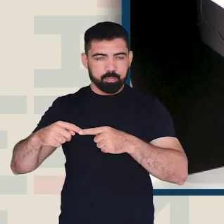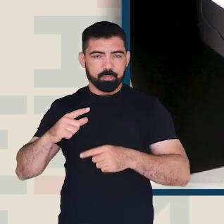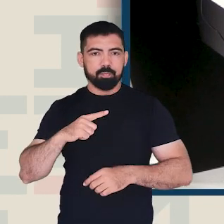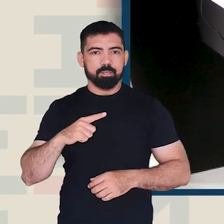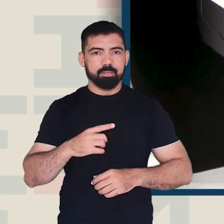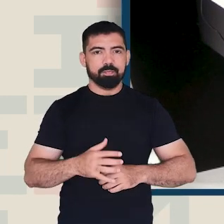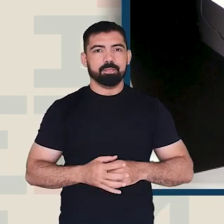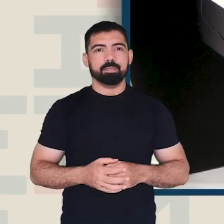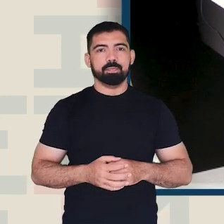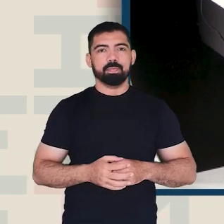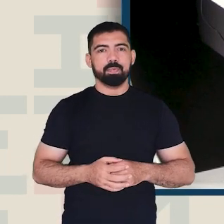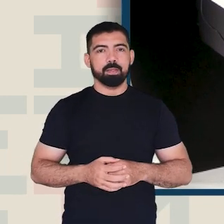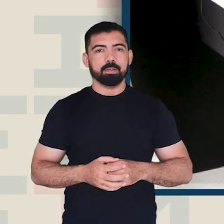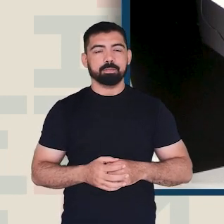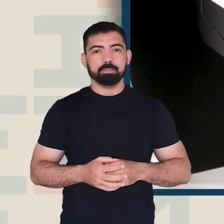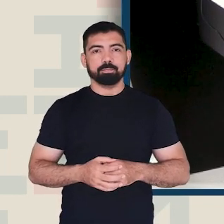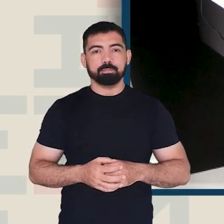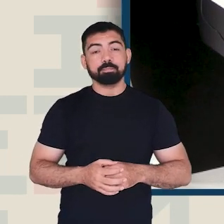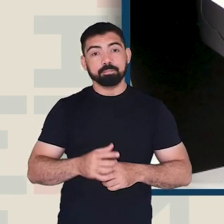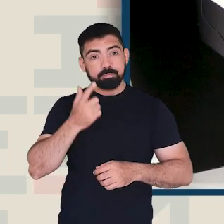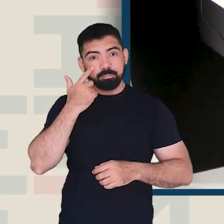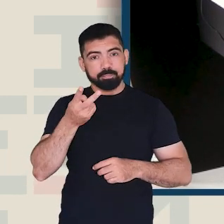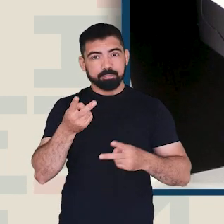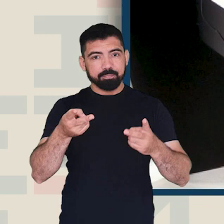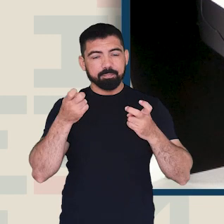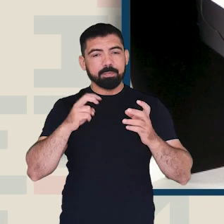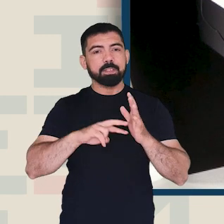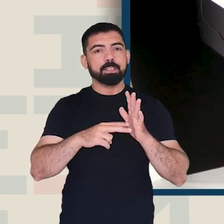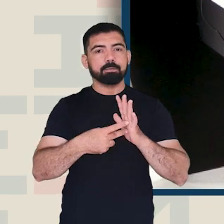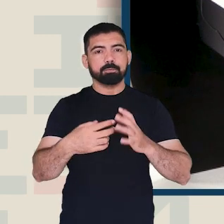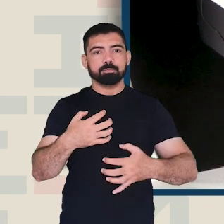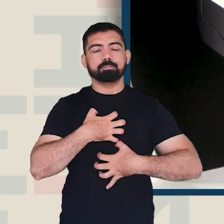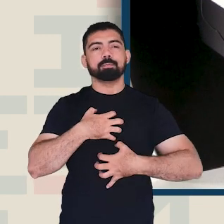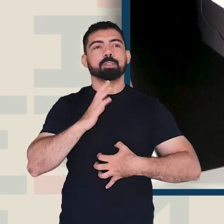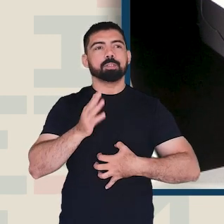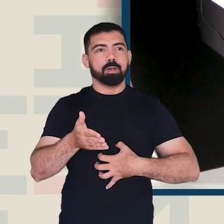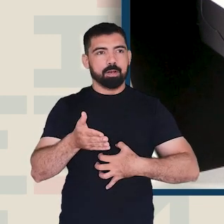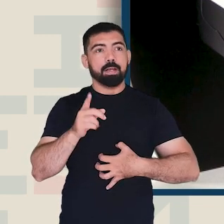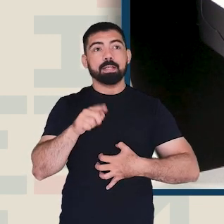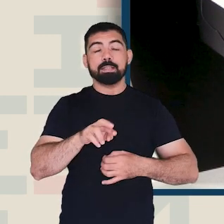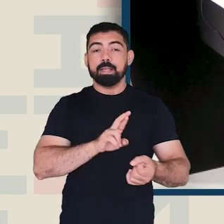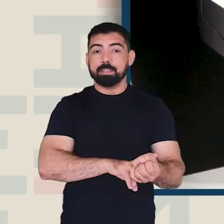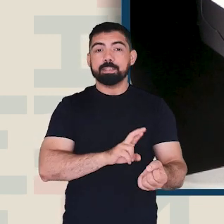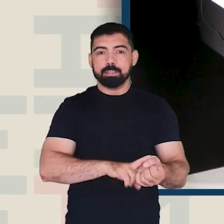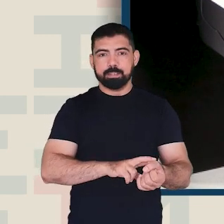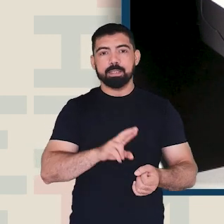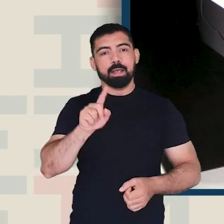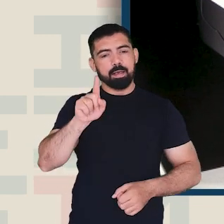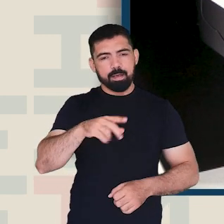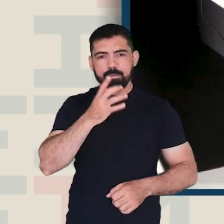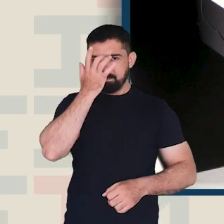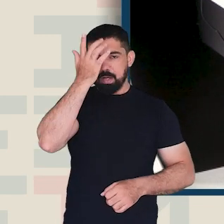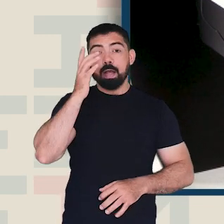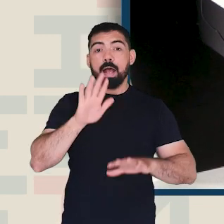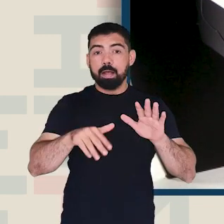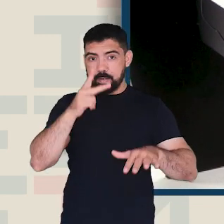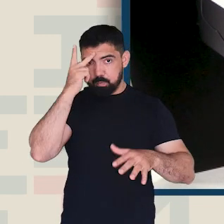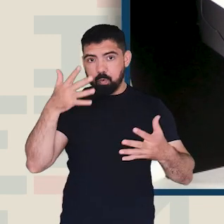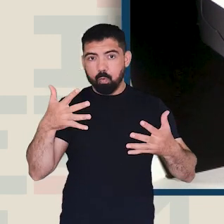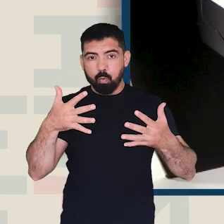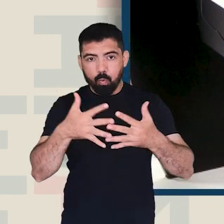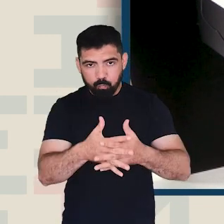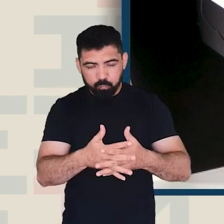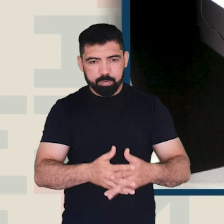Rapidamente seu cérebro consegue perceber isso. E quando ele percebe é porque fez sentido. E isso é um ritmo. Então é muito fácil confundir ritmo